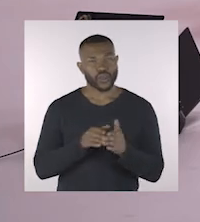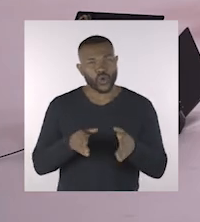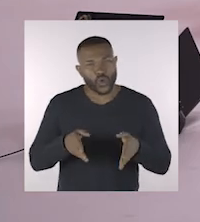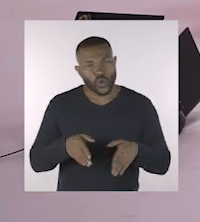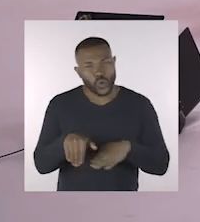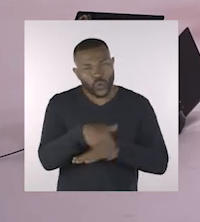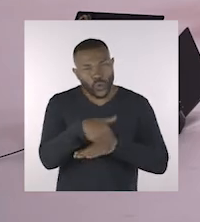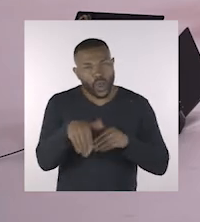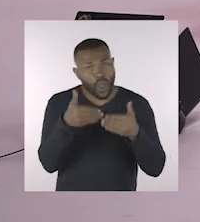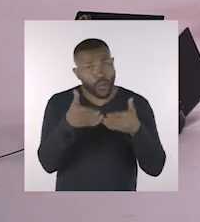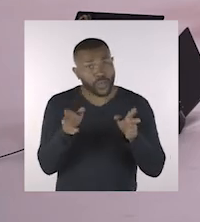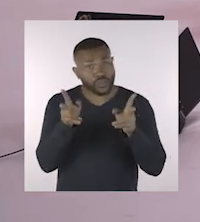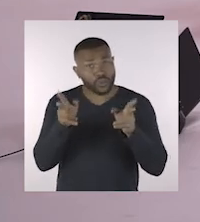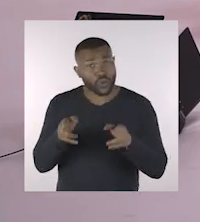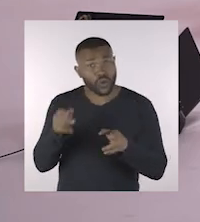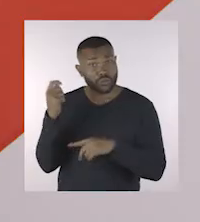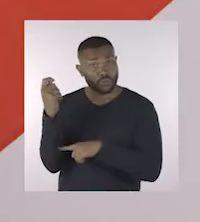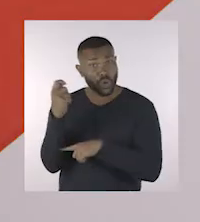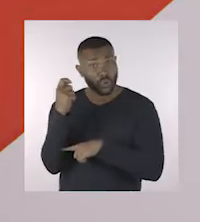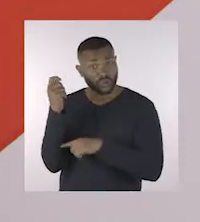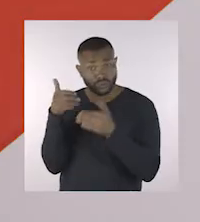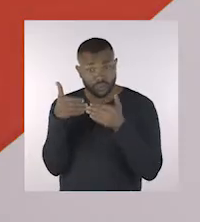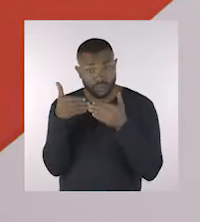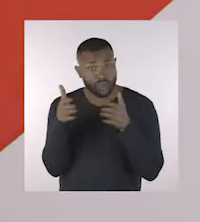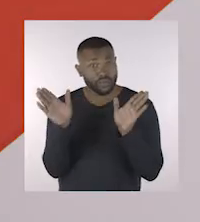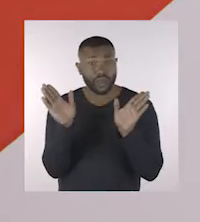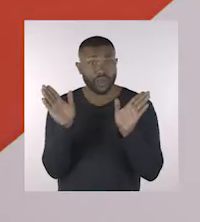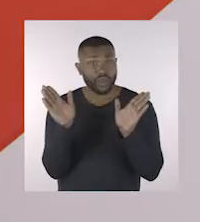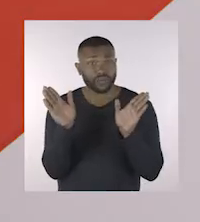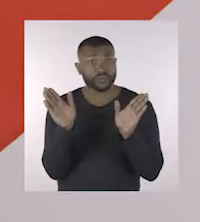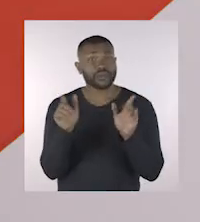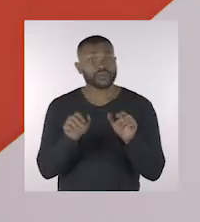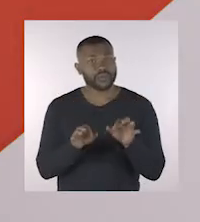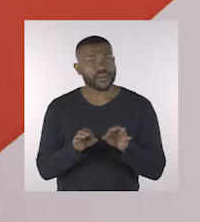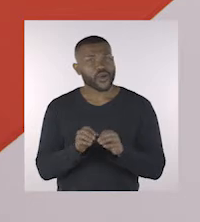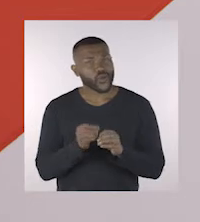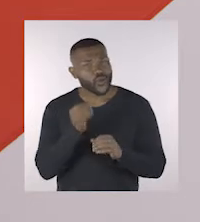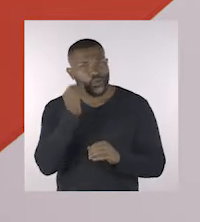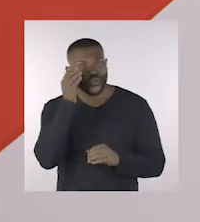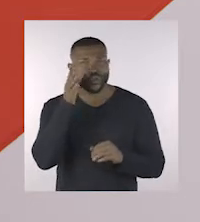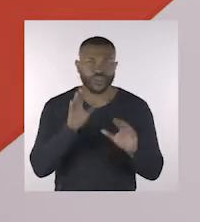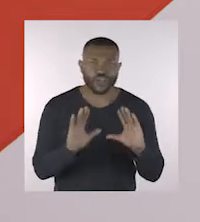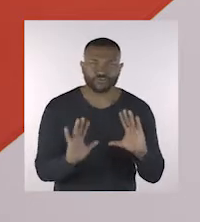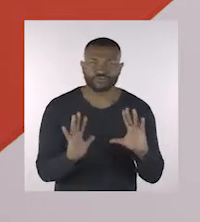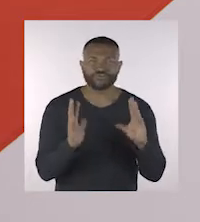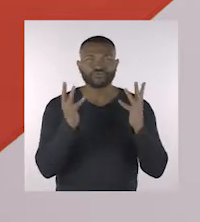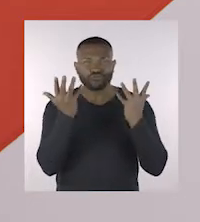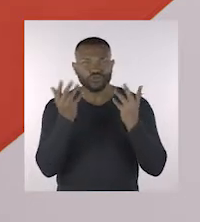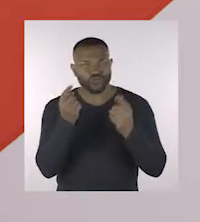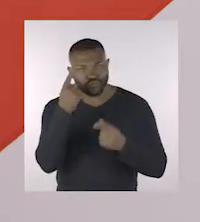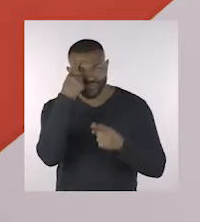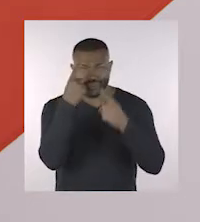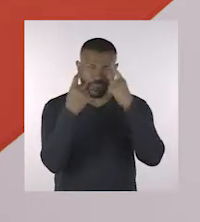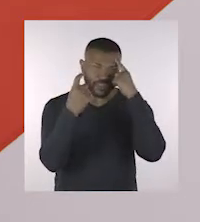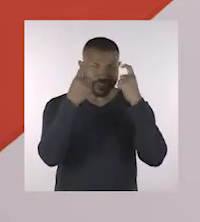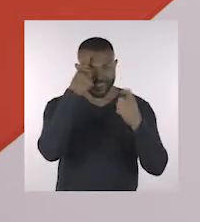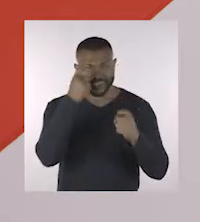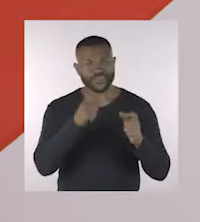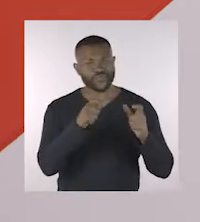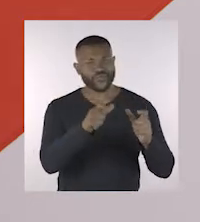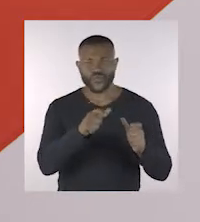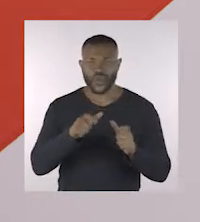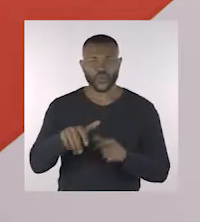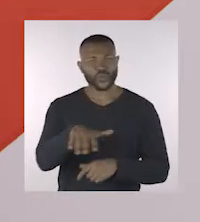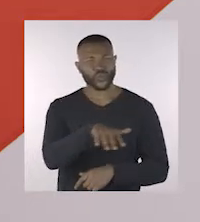das duas abertas como fizemos na Paulista mas ele que fazer ruas abertas de produção cultural de shows de